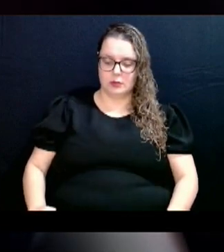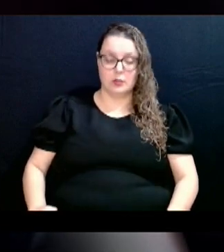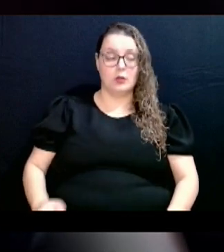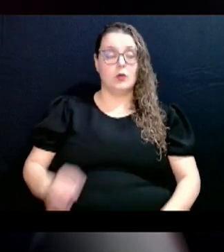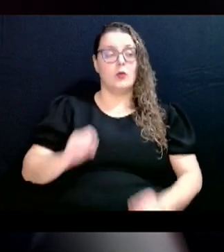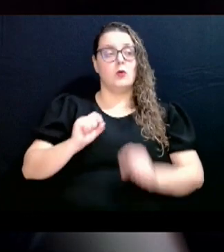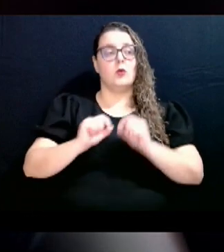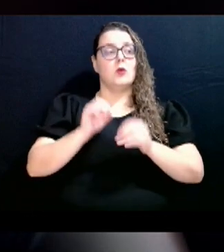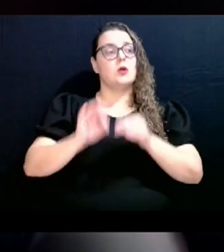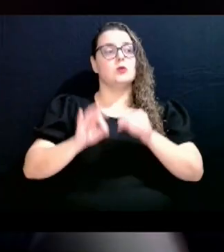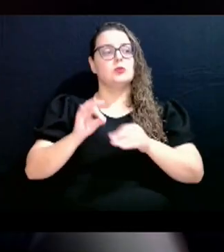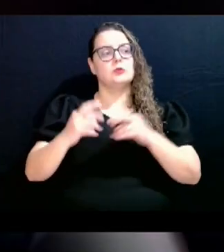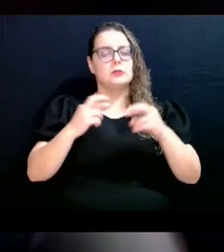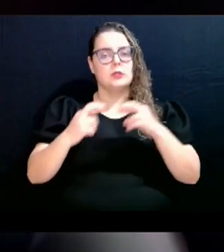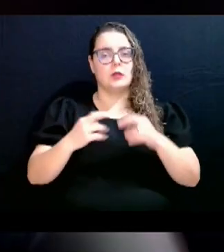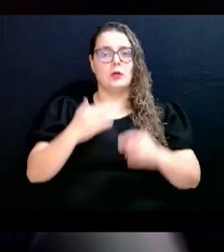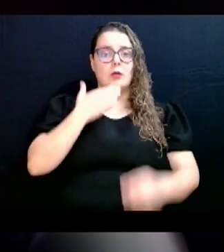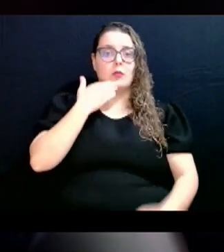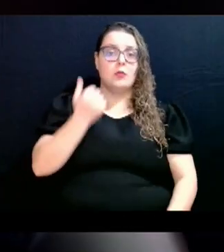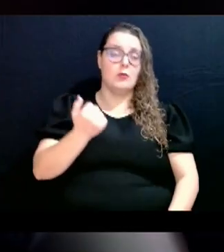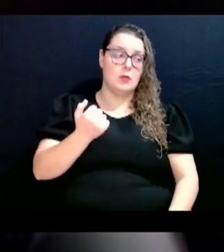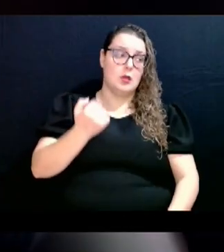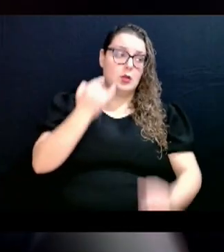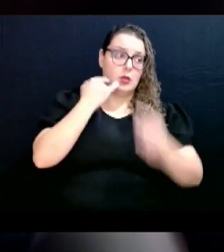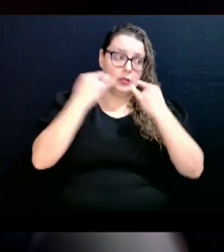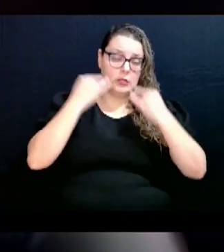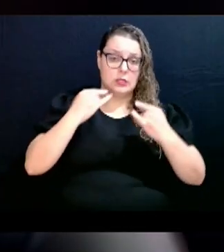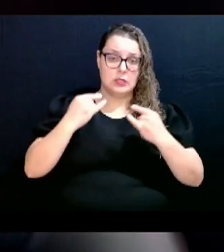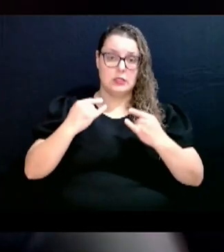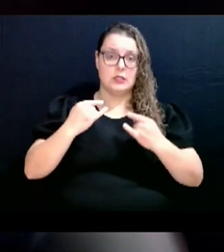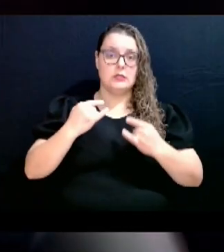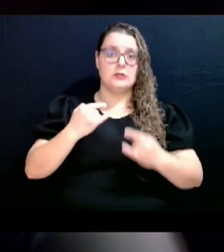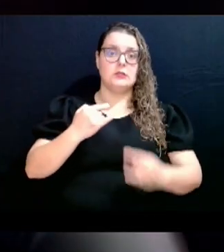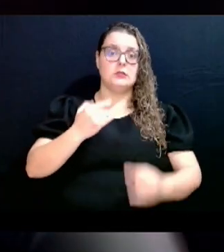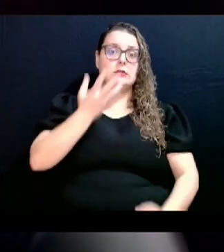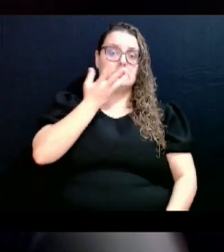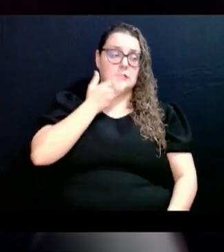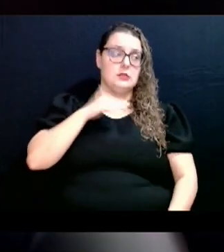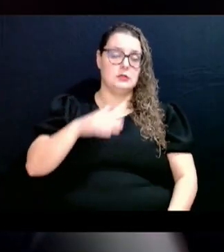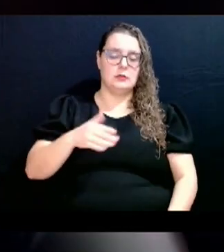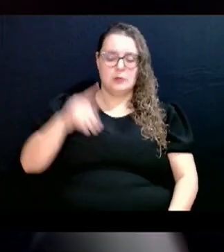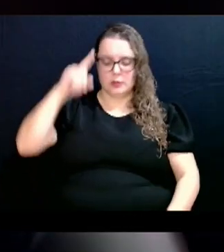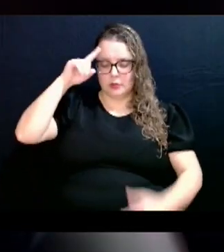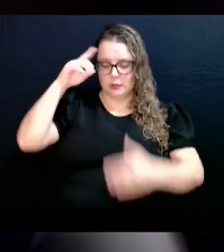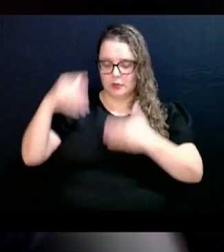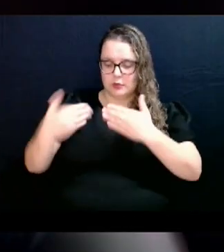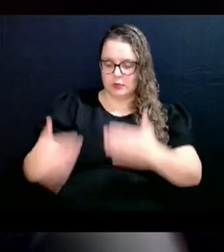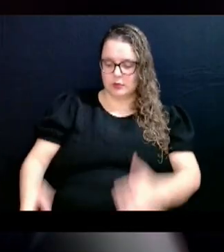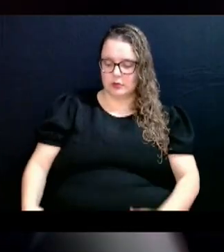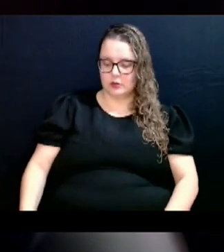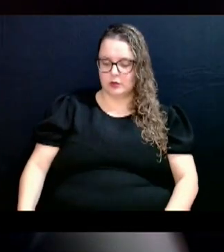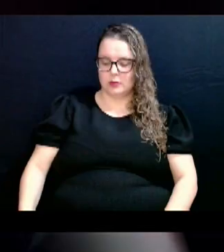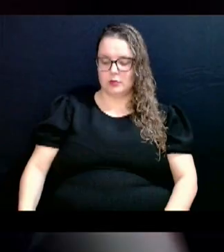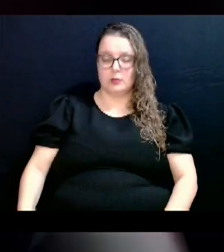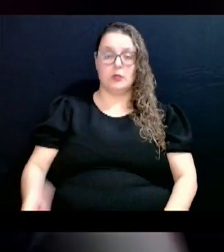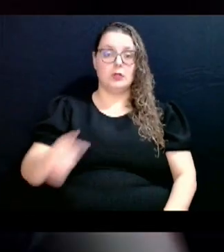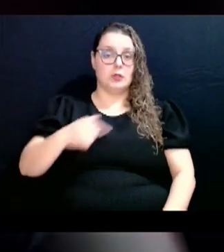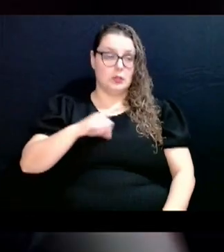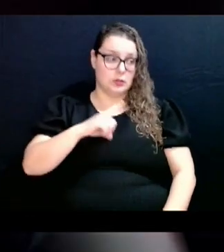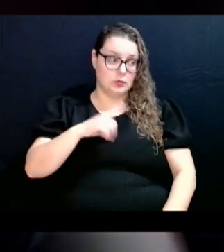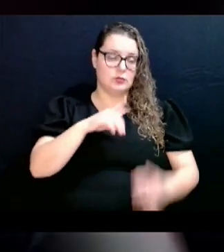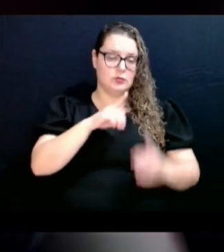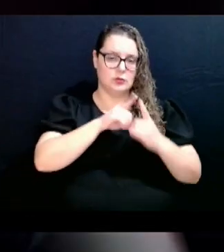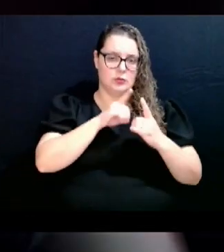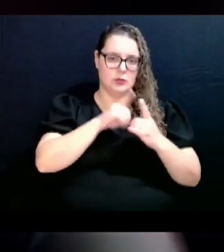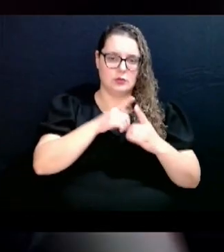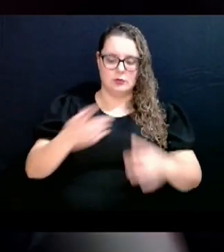melhor interesse da criança. Mas trazendo aqui para um caso prático, eu vou falar de um caso que eu atuei